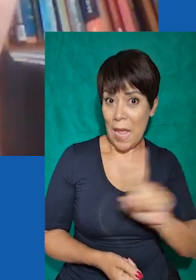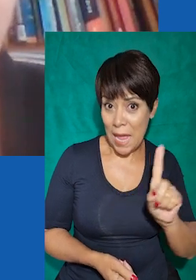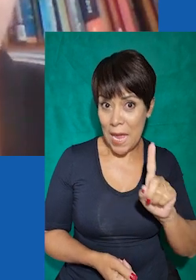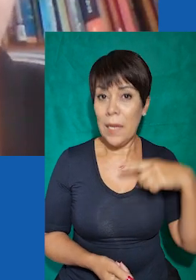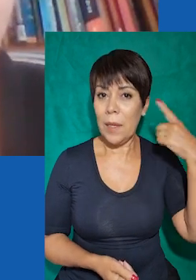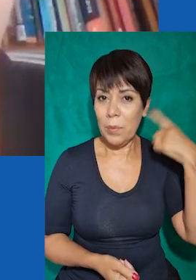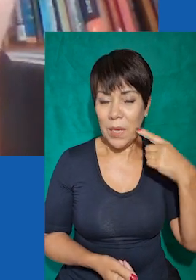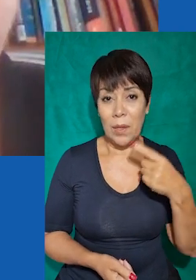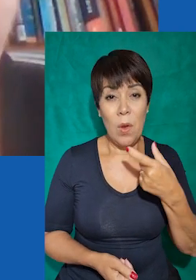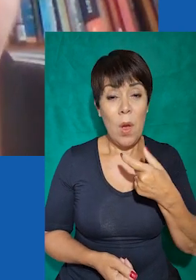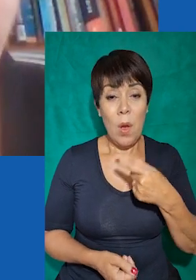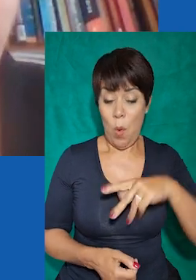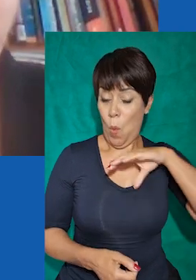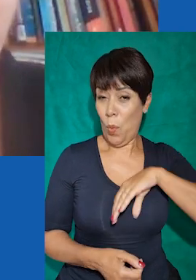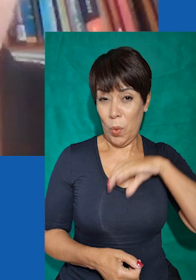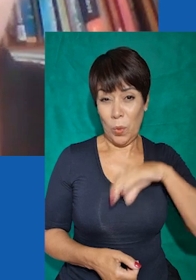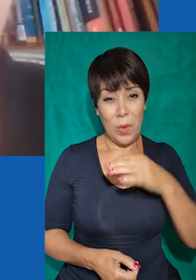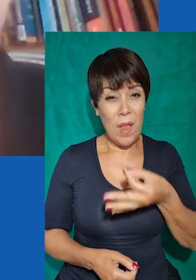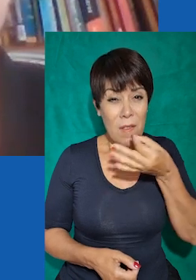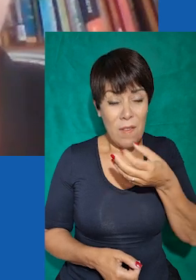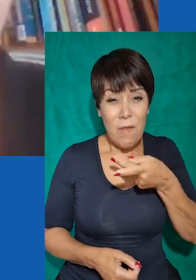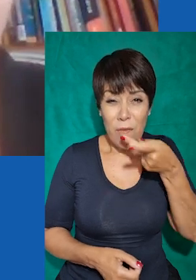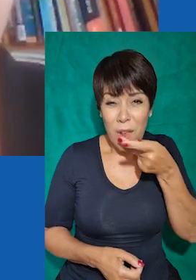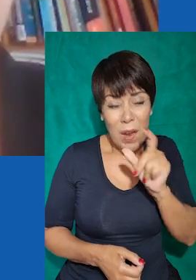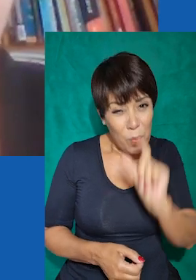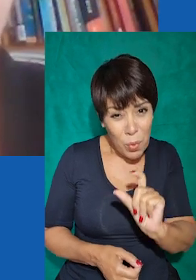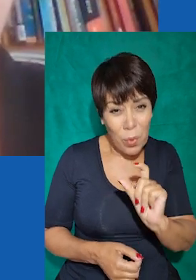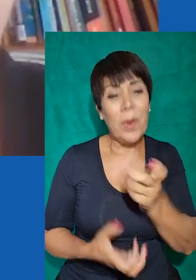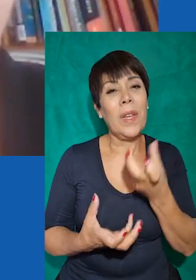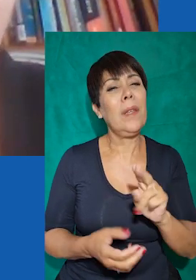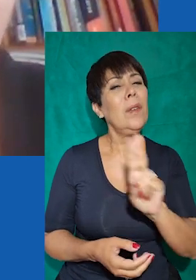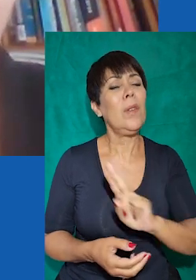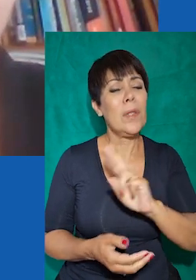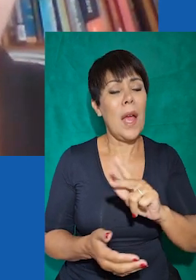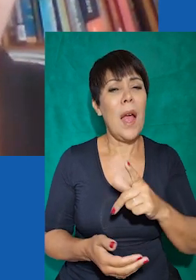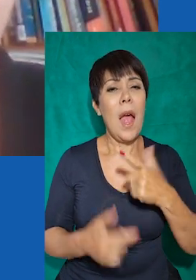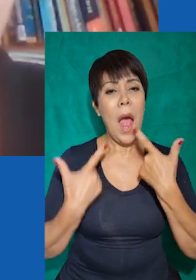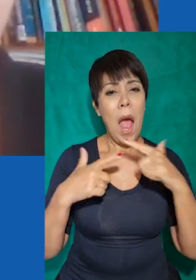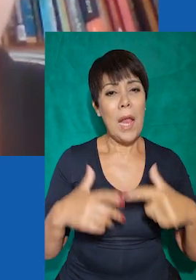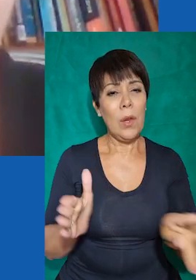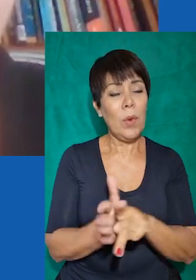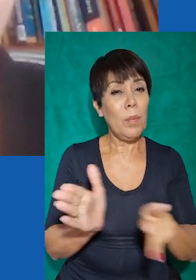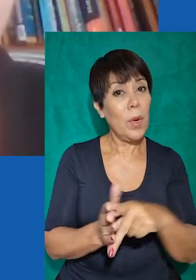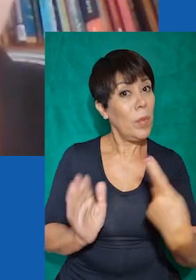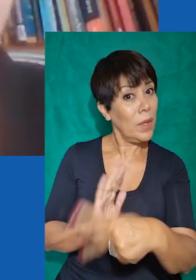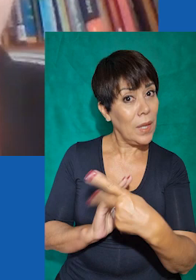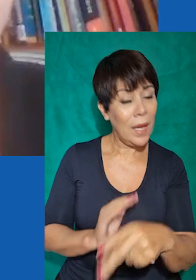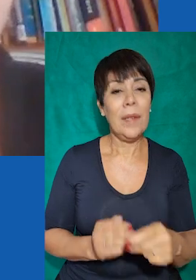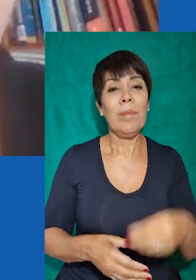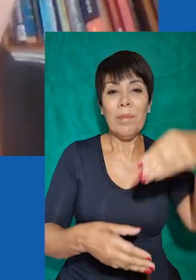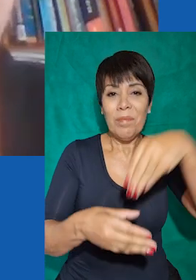falava português, queria fazer seus discursos em Chavante, e foi eleito pelo Rio e pelo PDT,